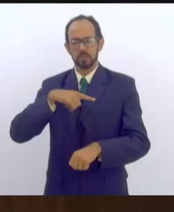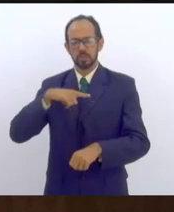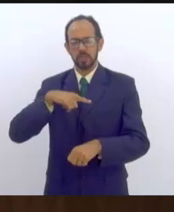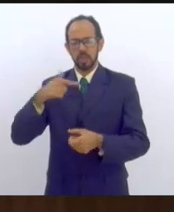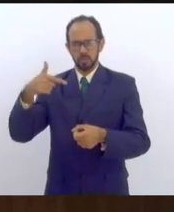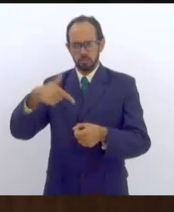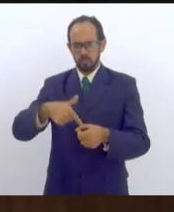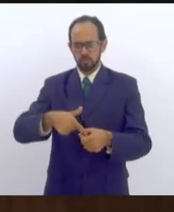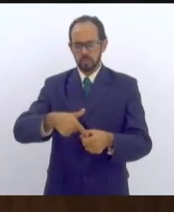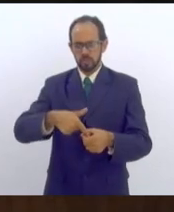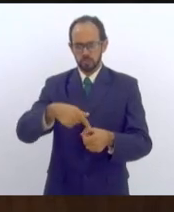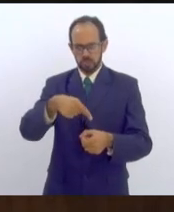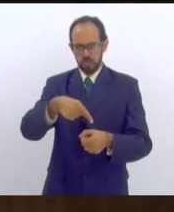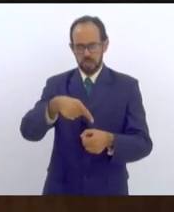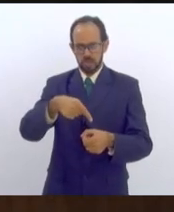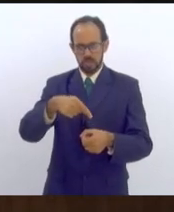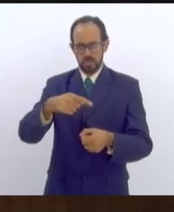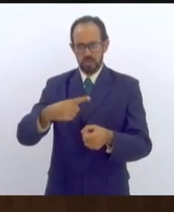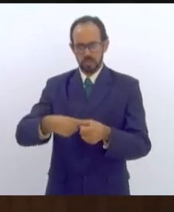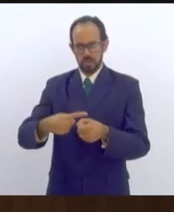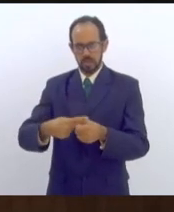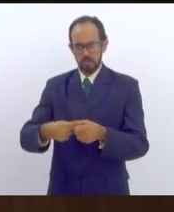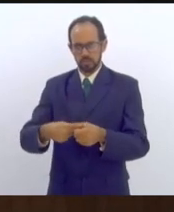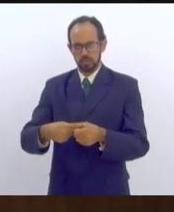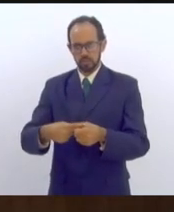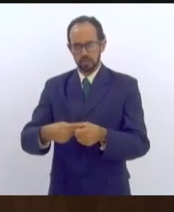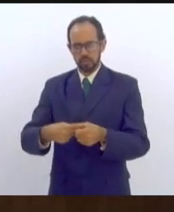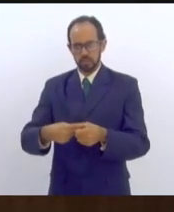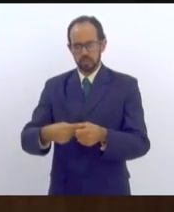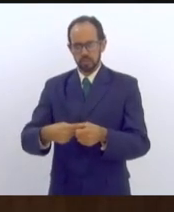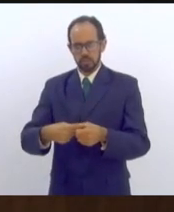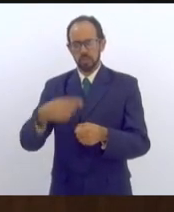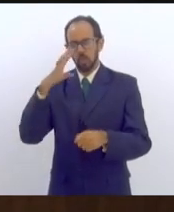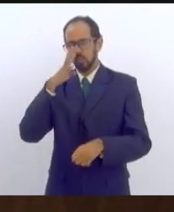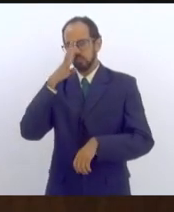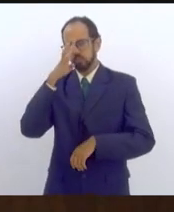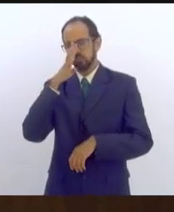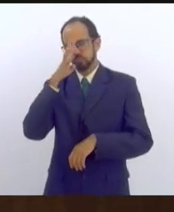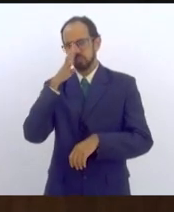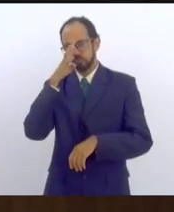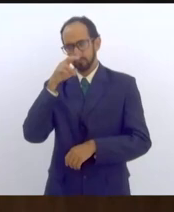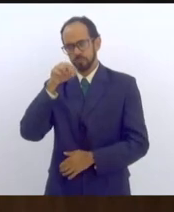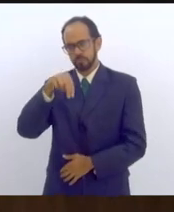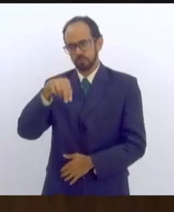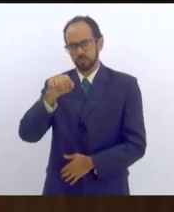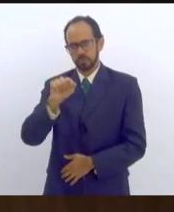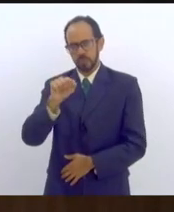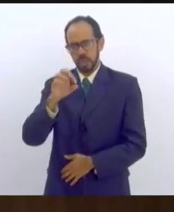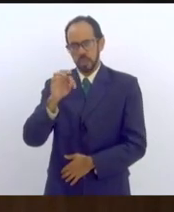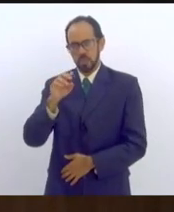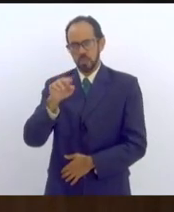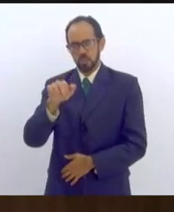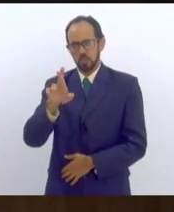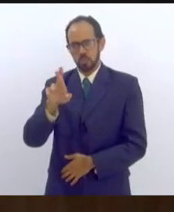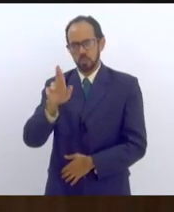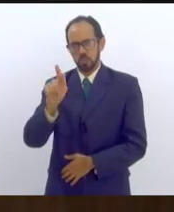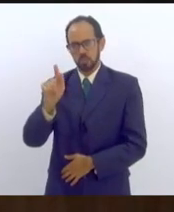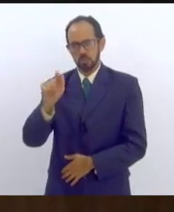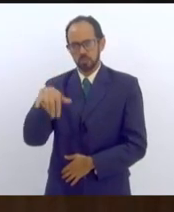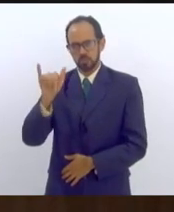Teresópolis, e que, de forma arbitrária, a Naturgy fechou o posto,